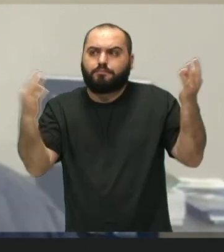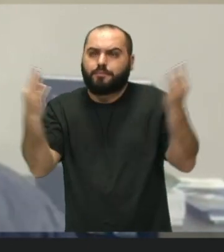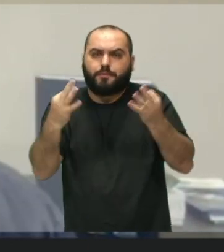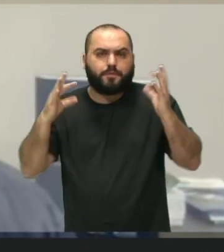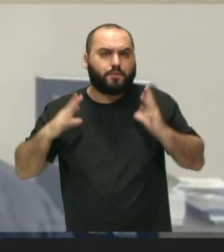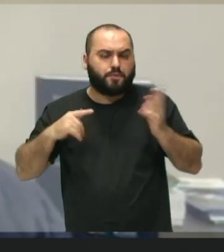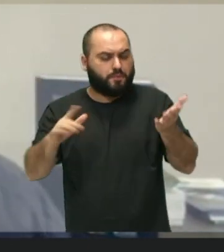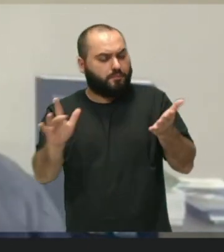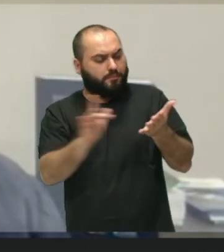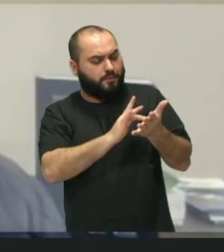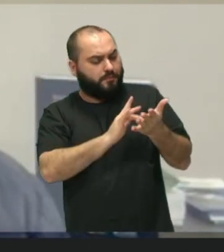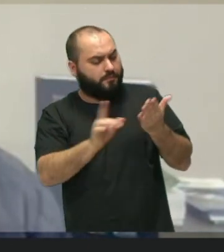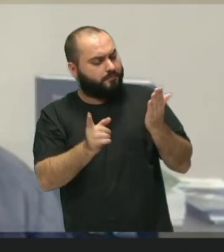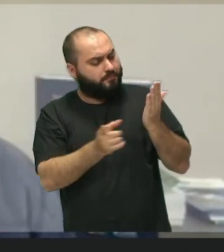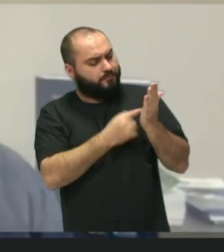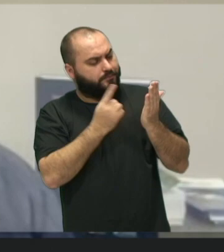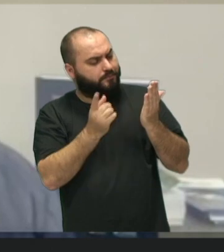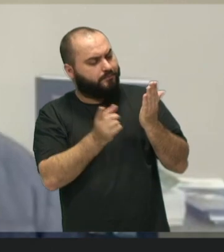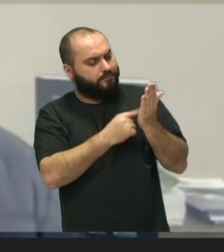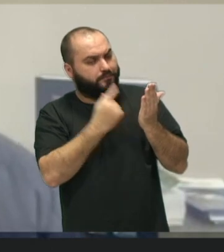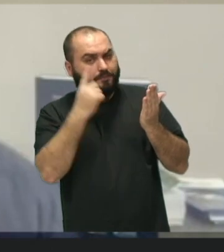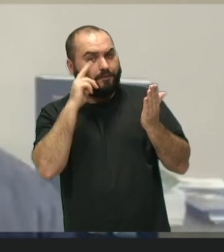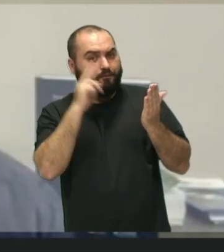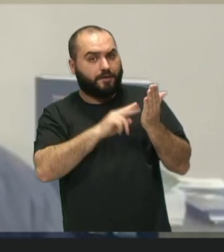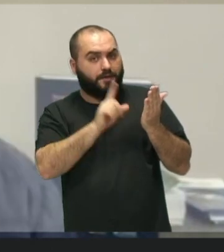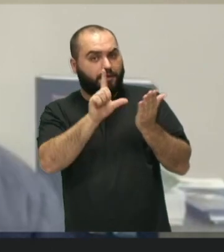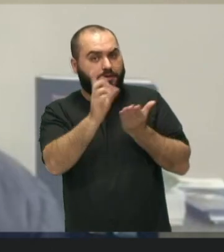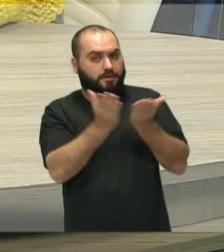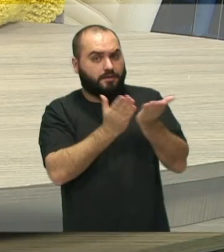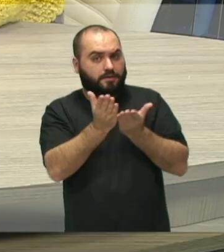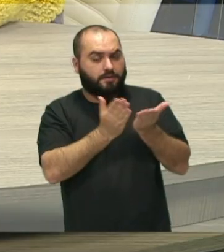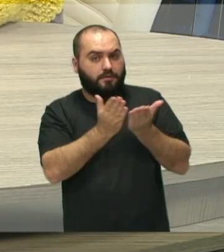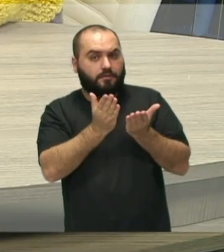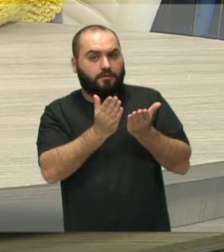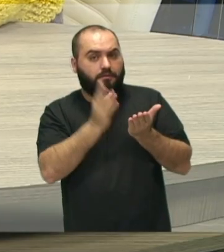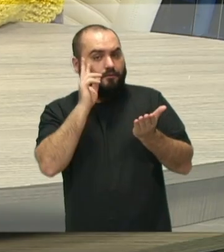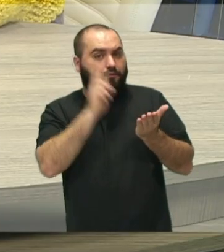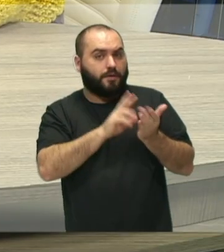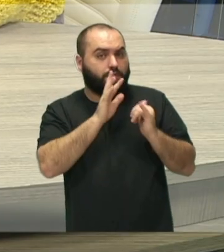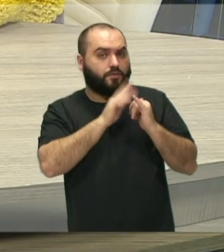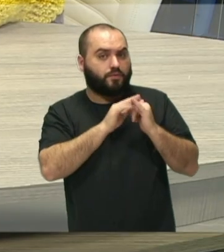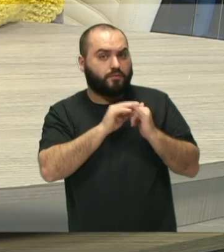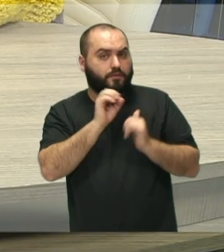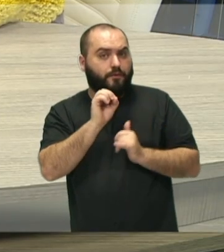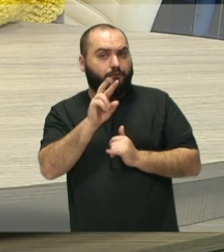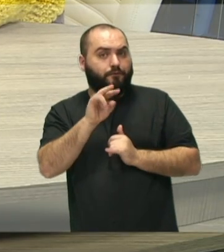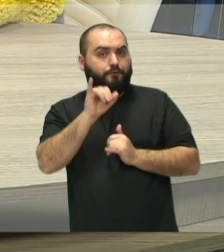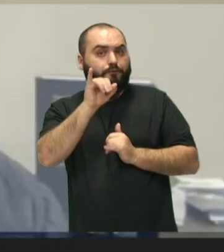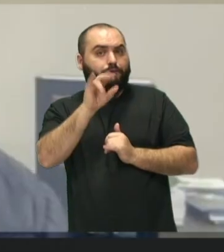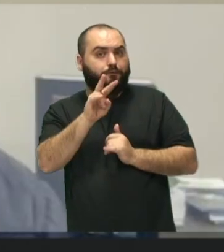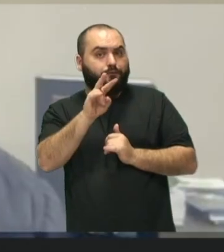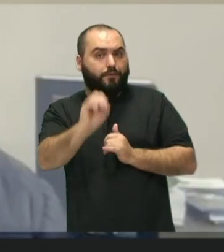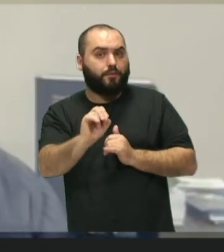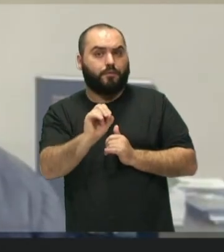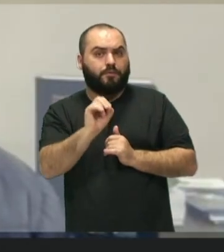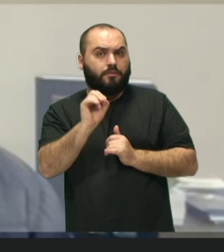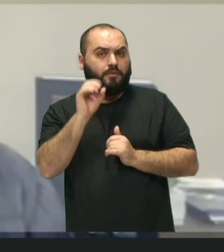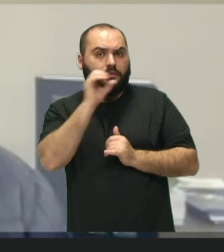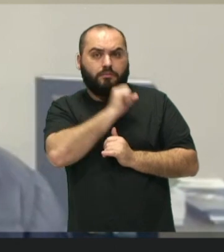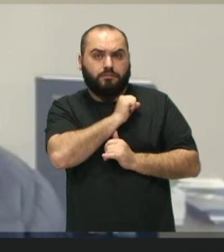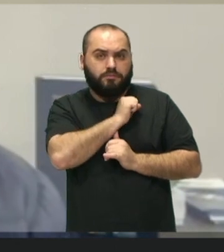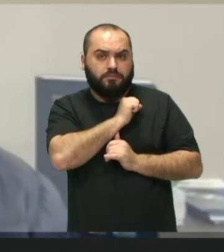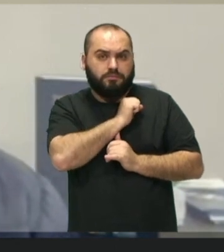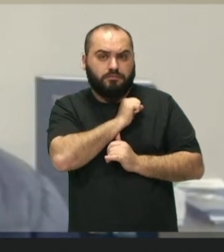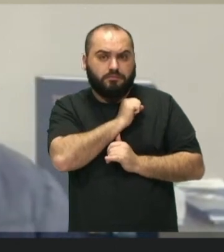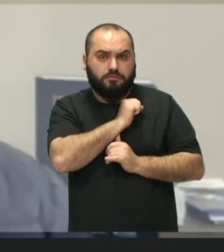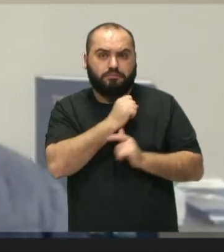palma da mão. Hoje a gente consegue ver uma licitação ao vivo pelo celular. né? Então, por que que a gente não pode dar